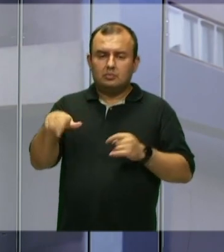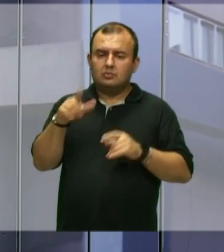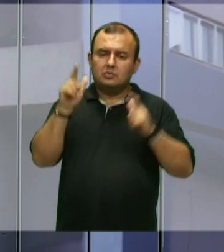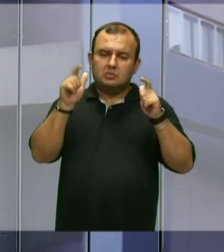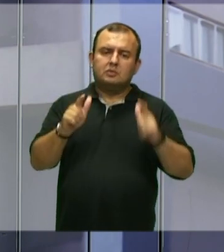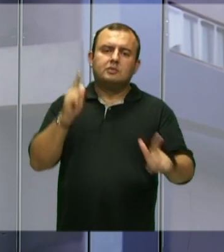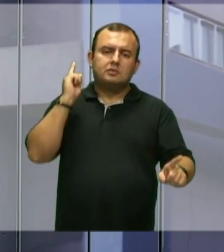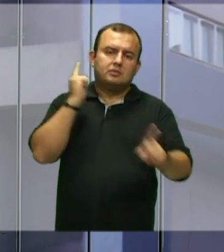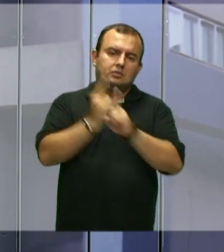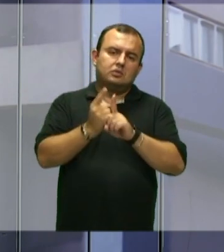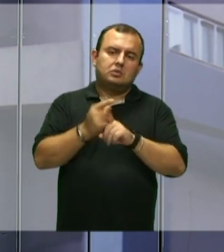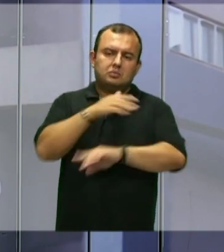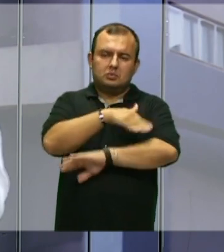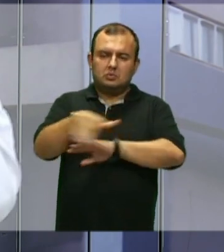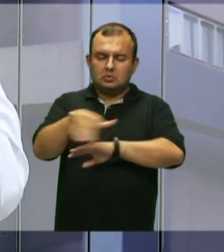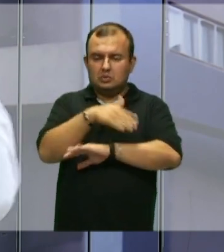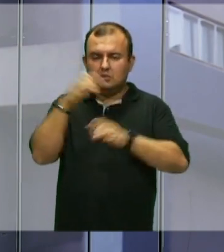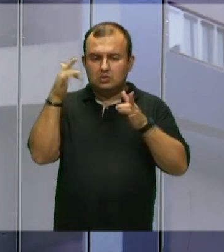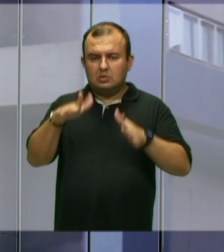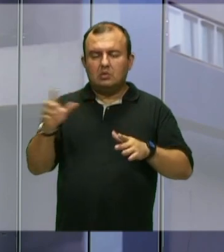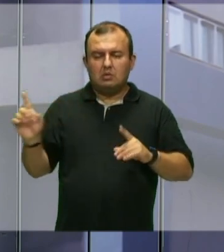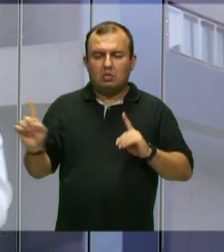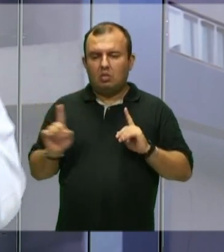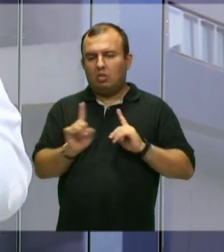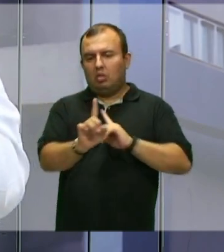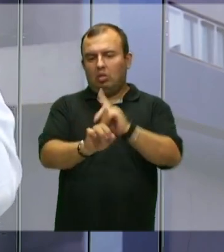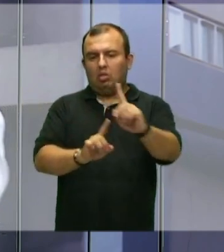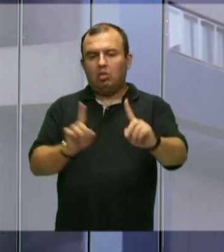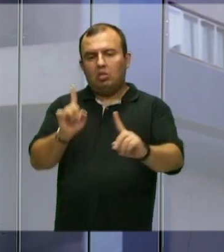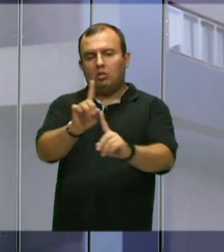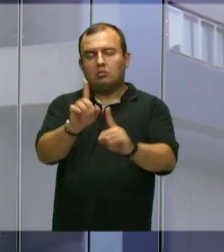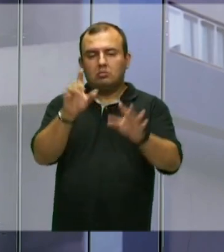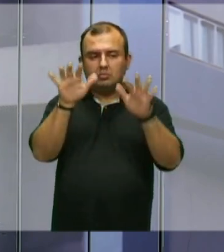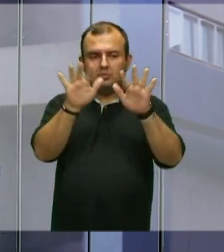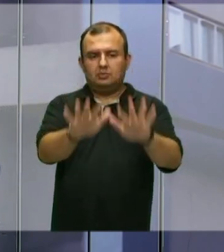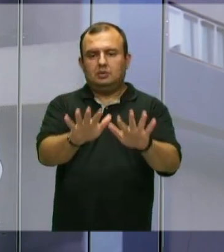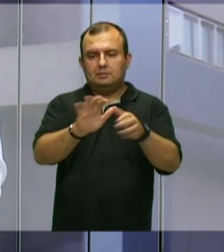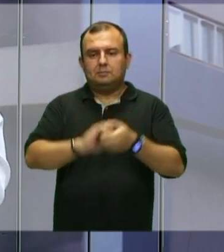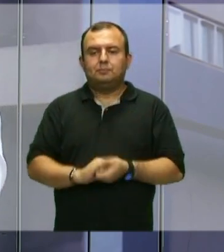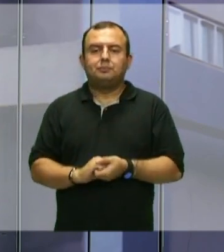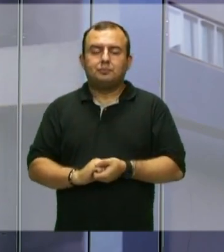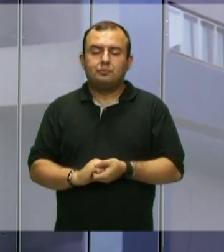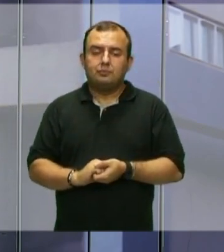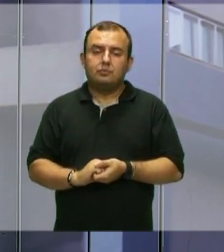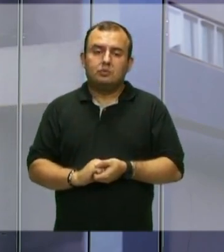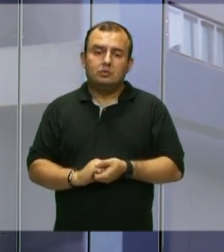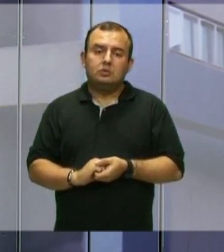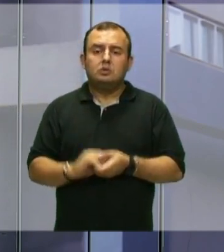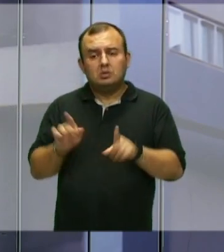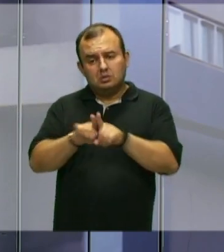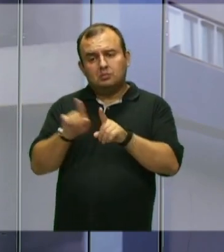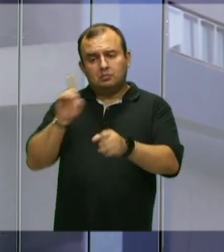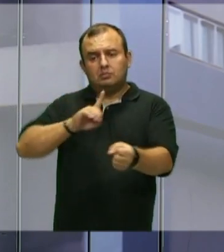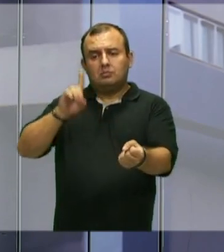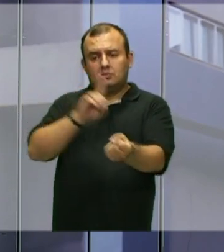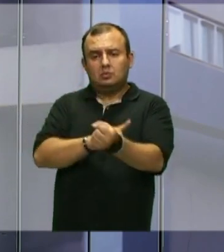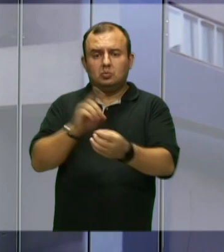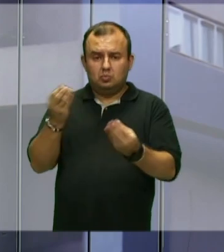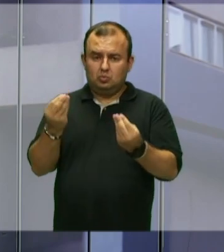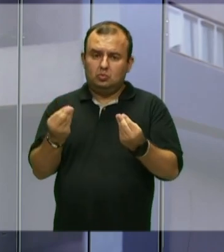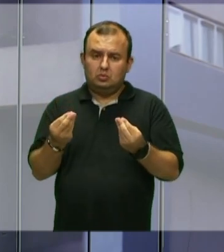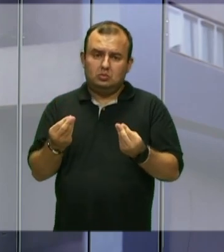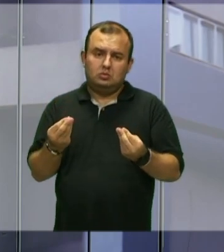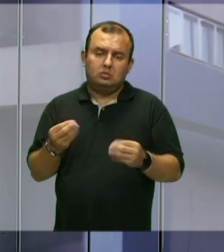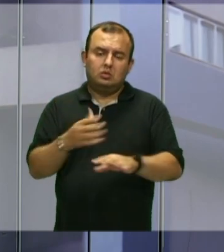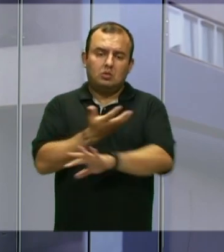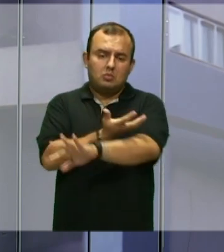encontro de andarilhos, de dependentes químicos e também do foco do mosquito da dengue. Por quê? Porque está